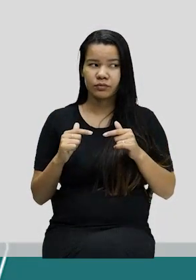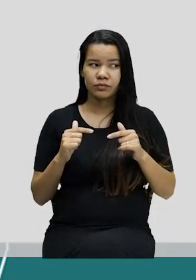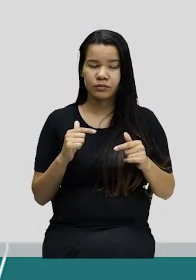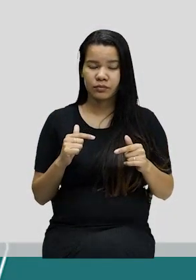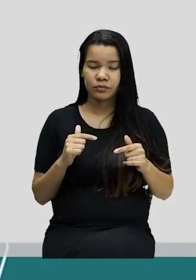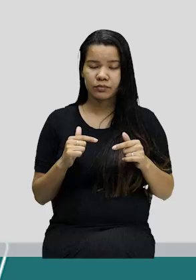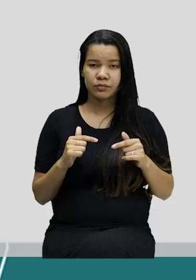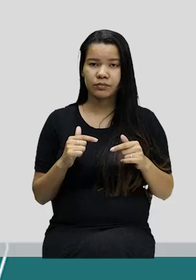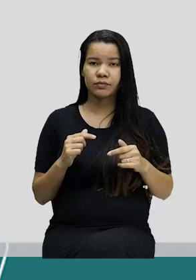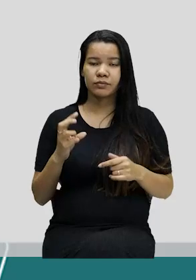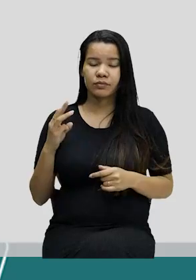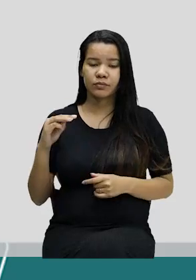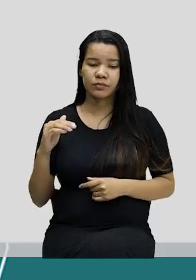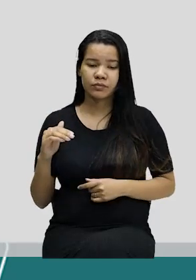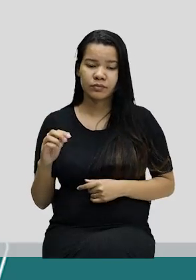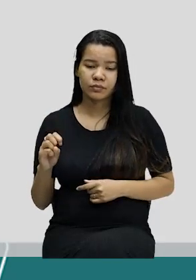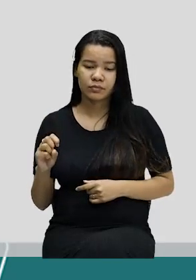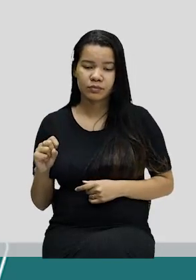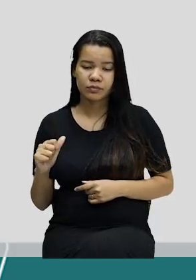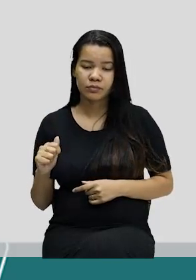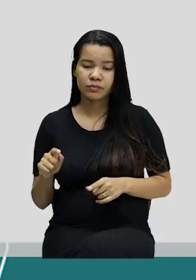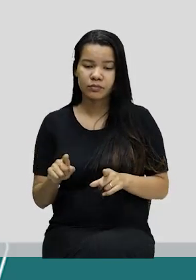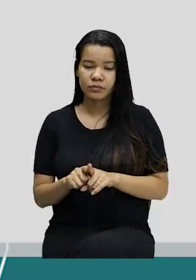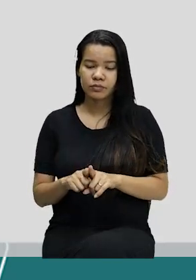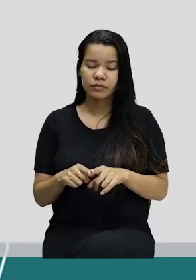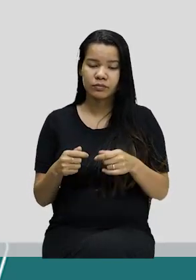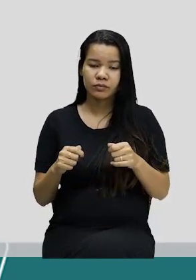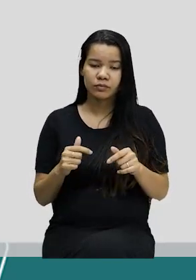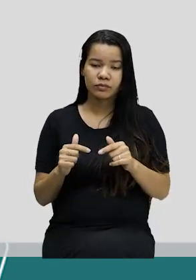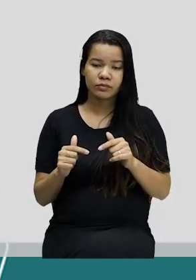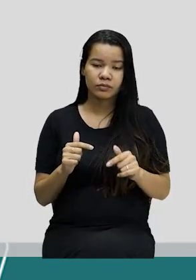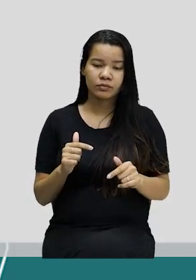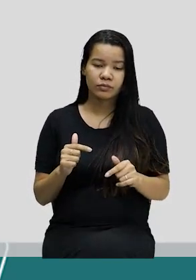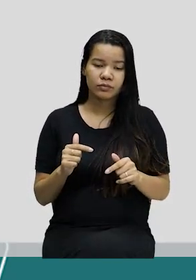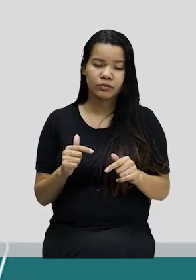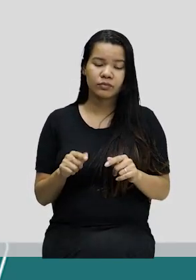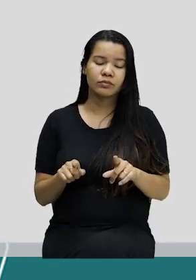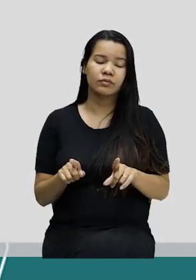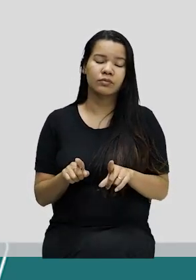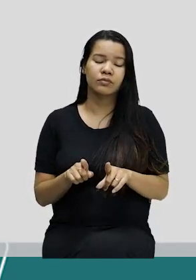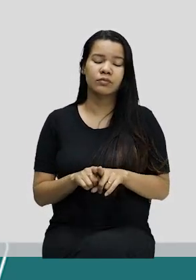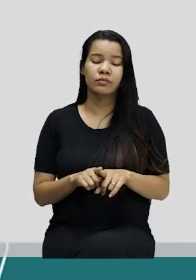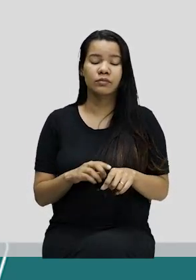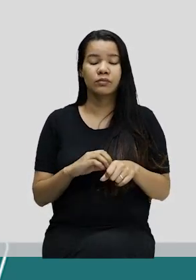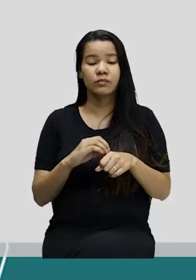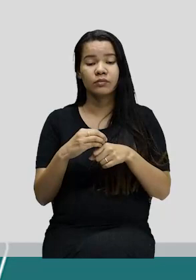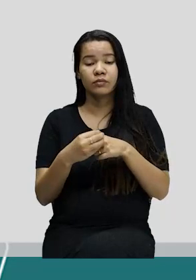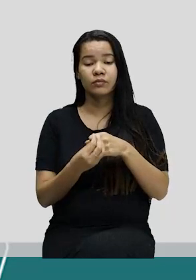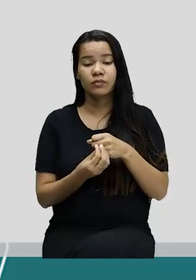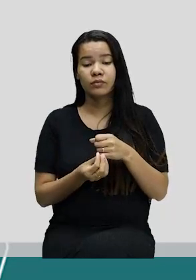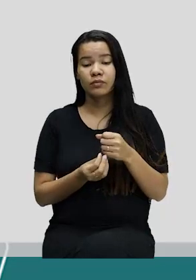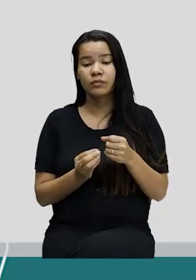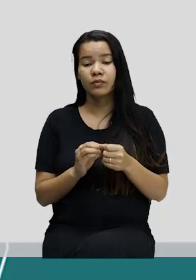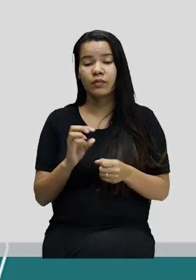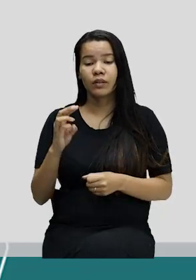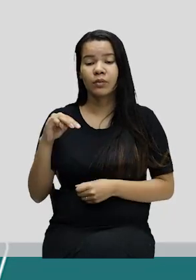a massa atômica, certo? Podemos trabalhar também para a massa das moléculas, a massa molecular. Olha